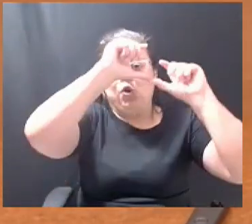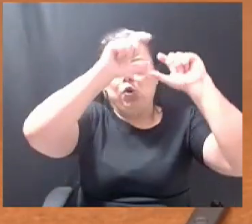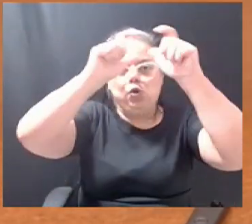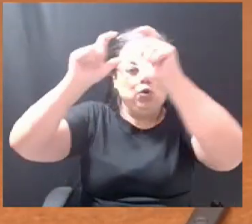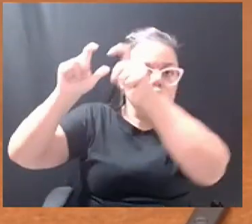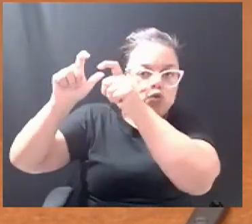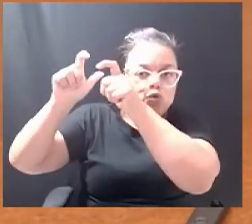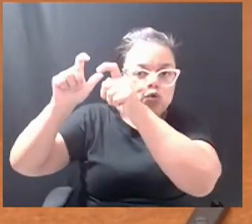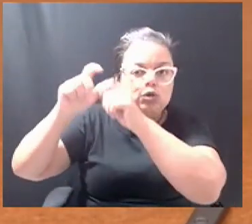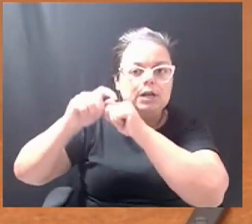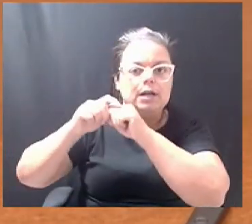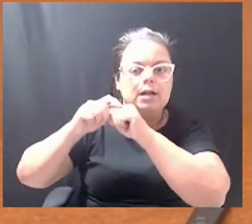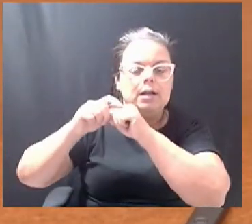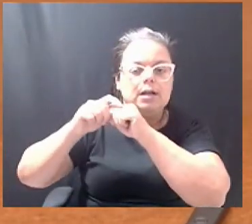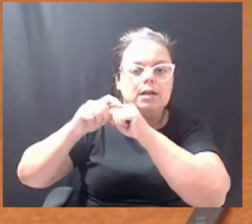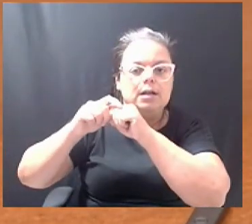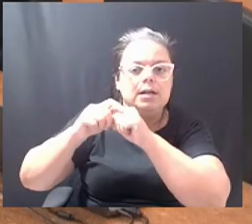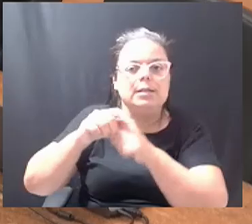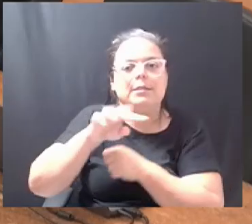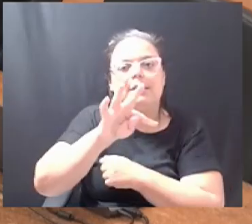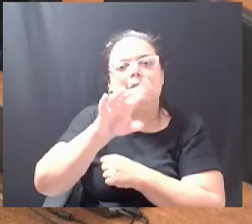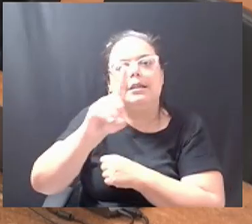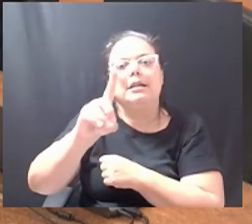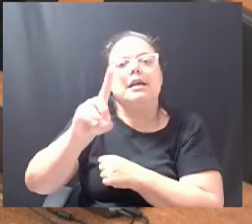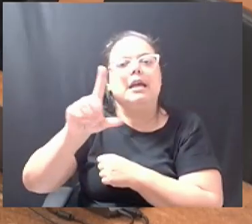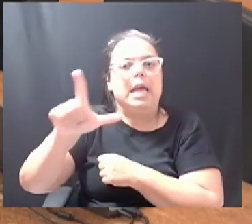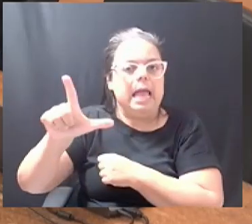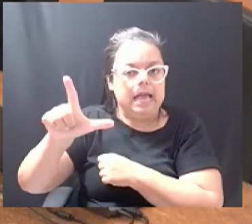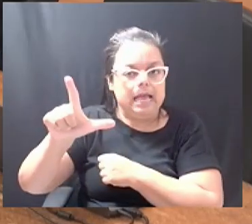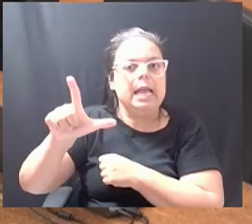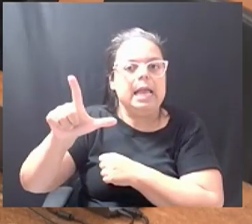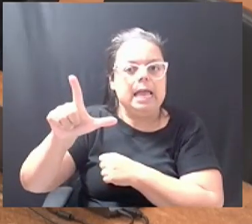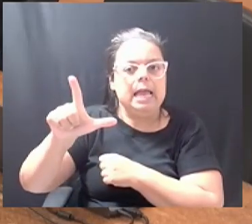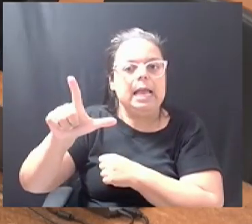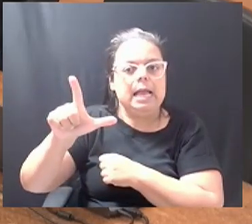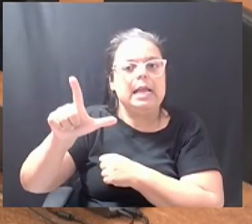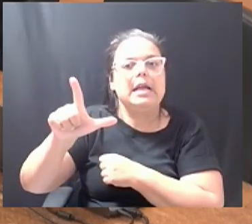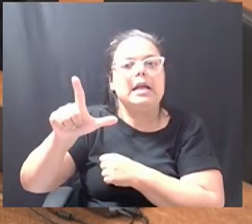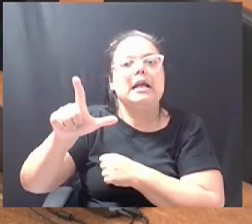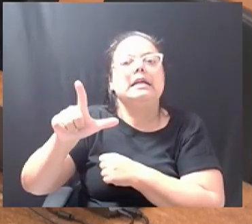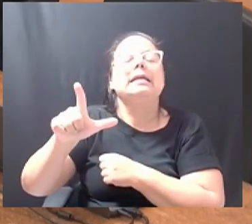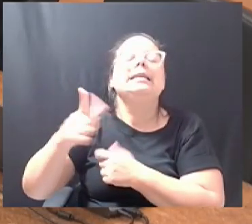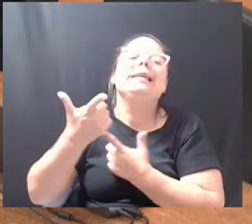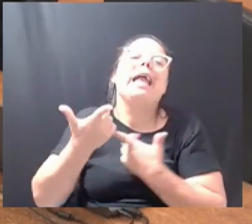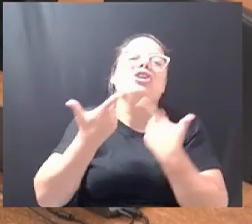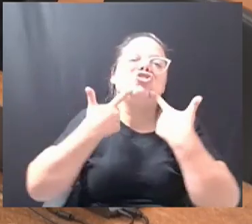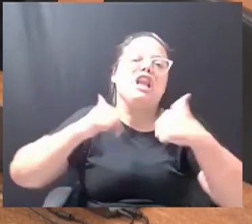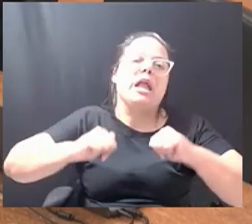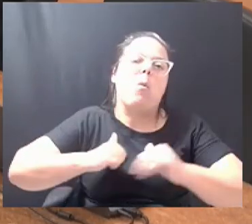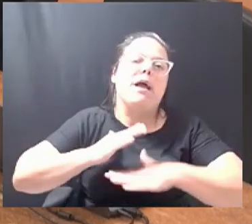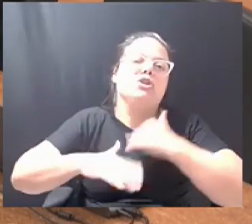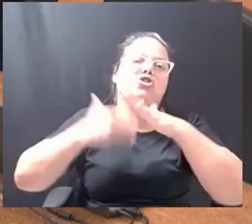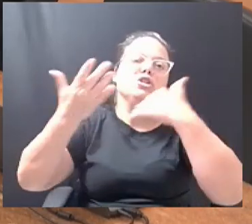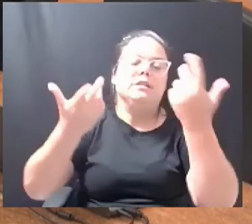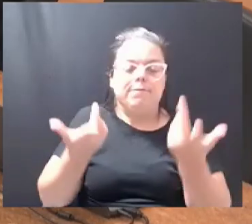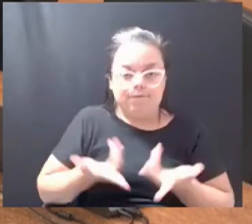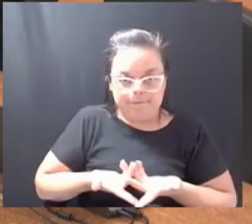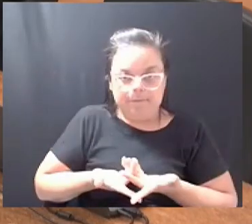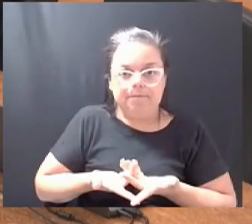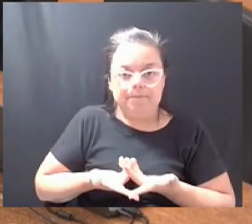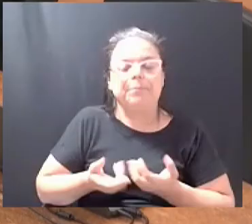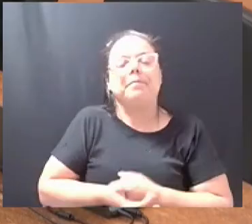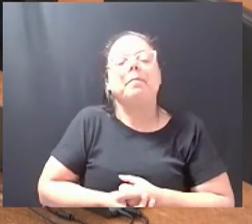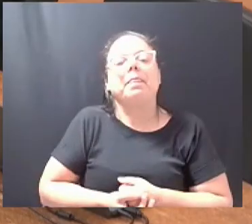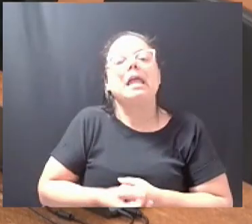TDL. Transtorno do desenvolvimento de linguagem, TDL, exato. Sim, tá. Aí eu participei de